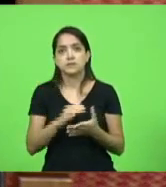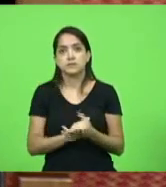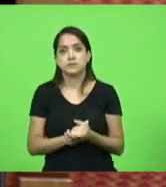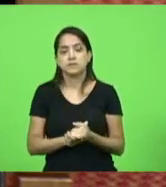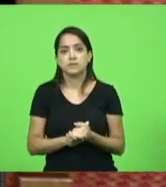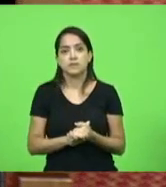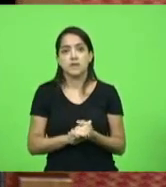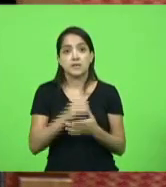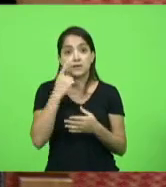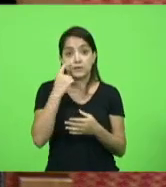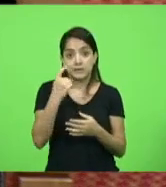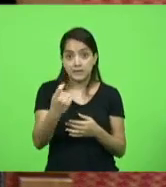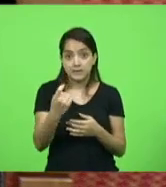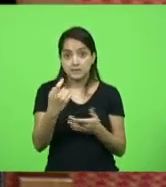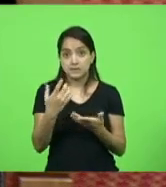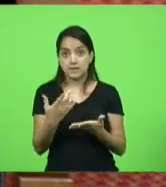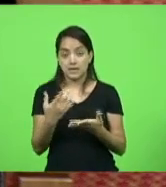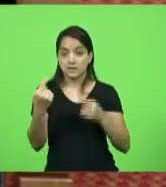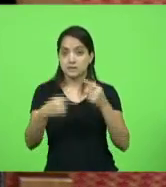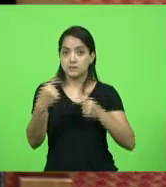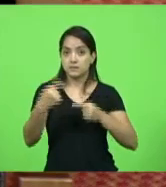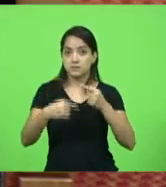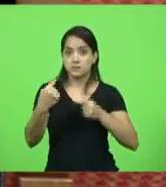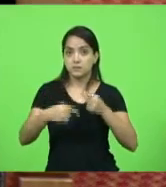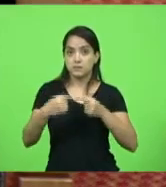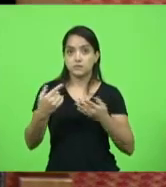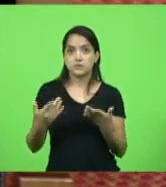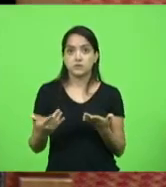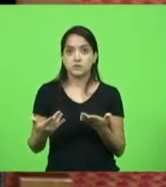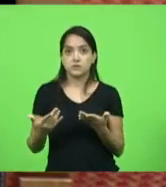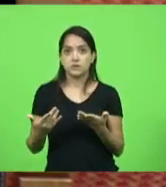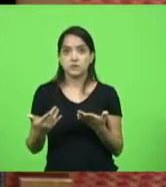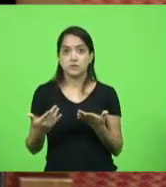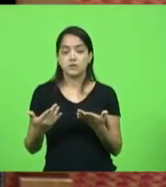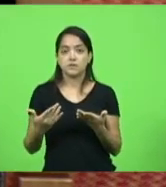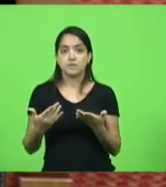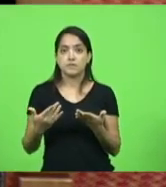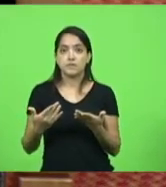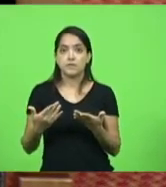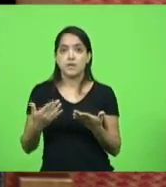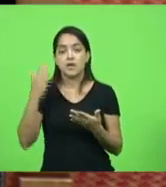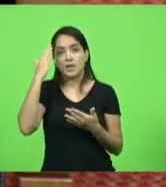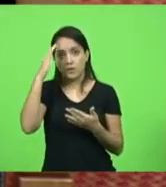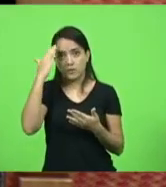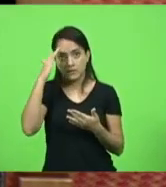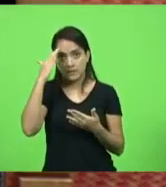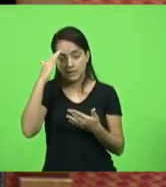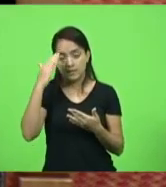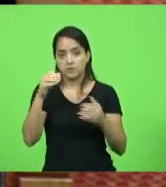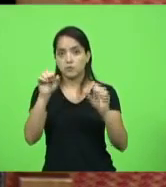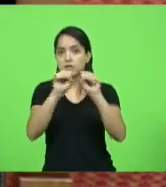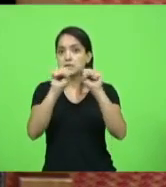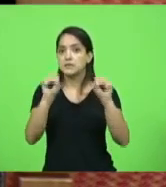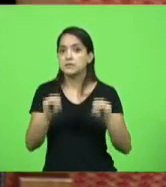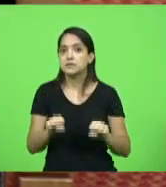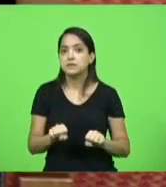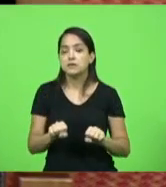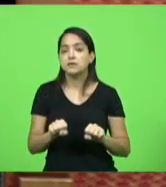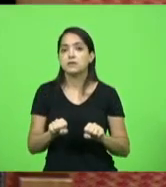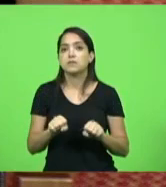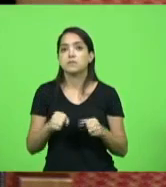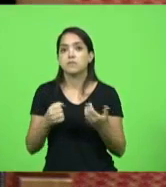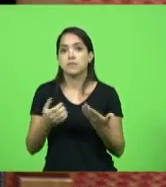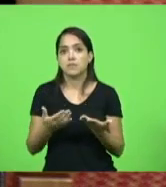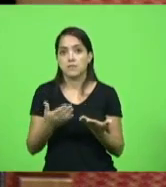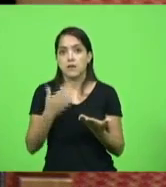estão interessadas em discutir isso. Normalmente, entendo que esse sistema é